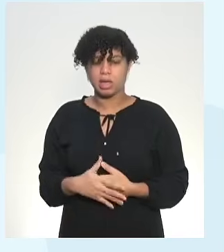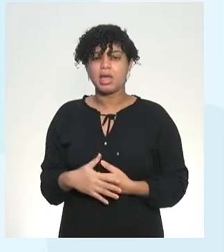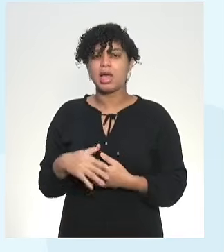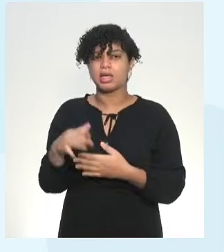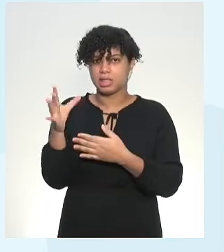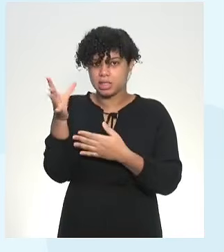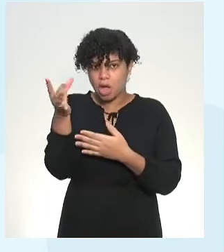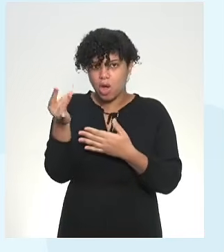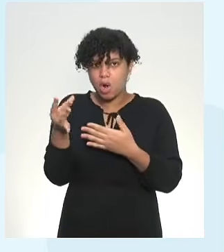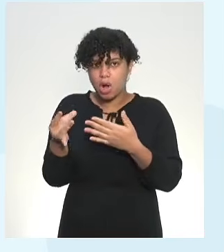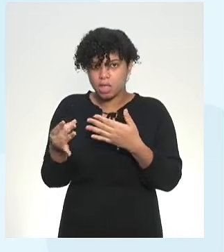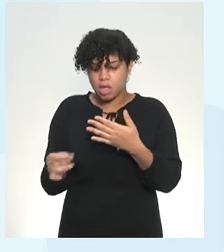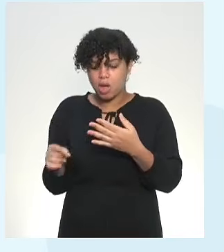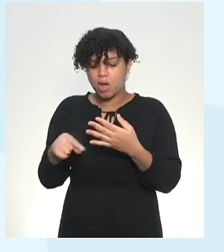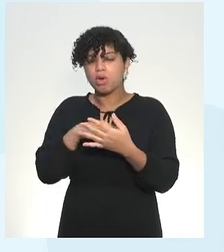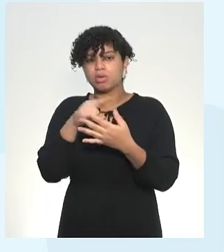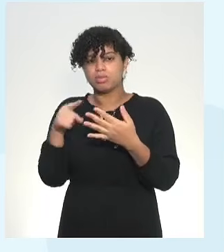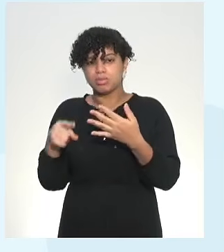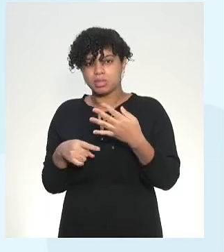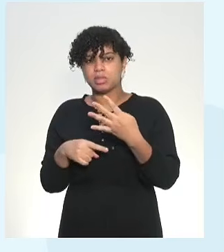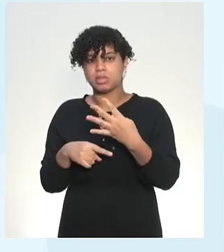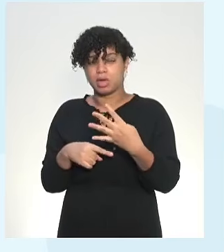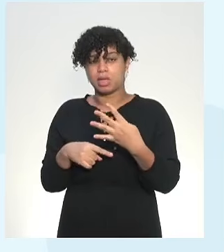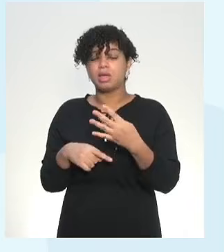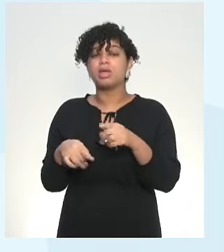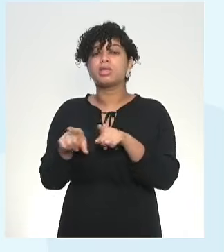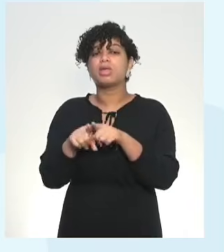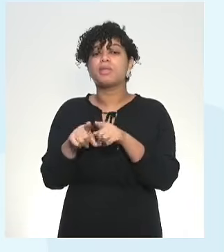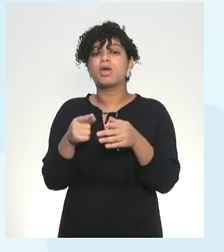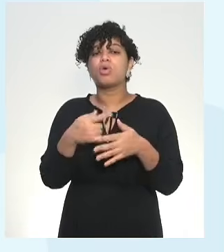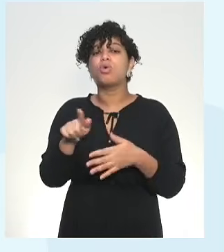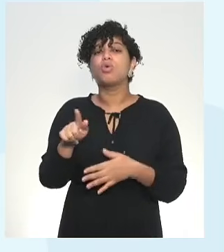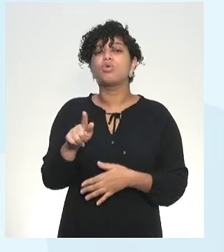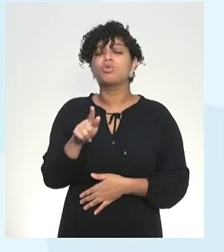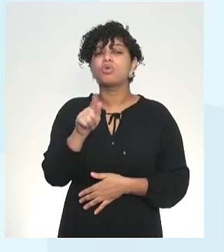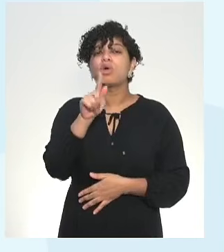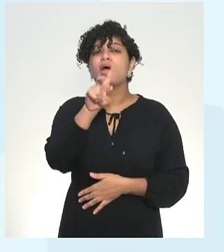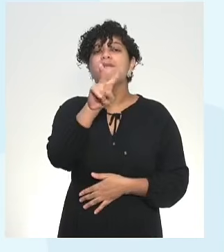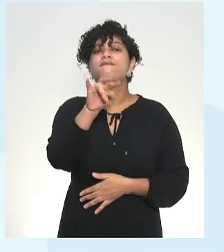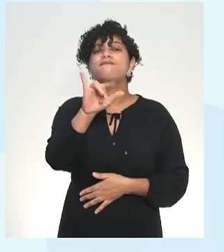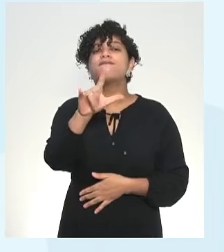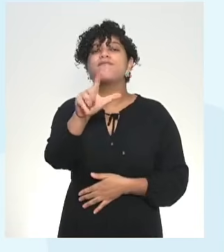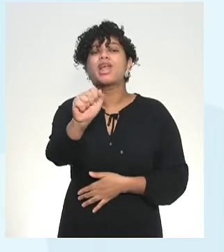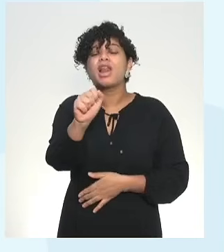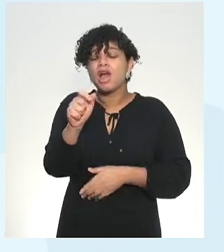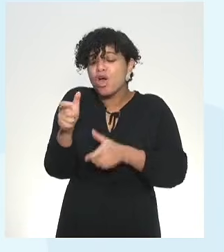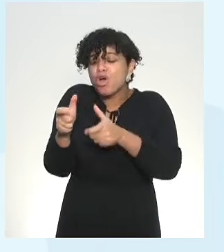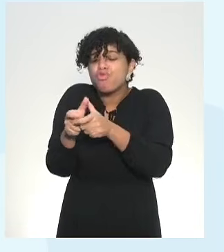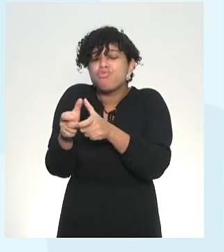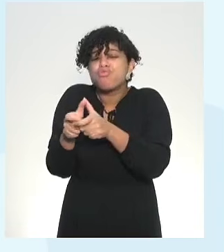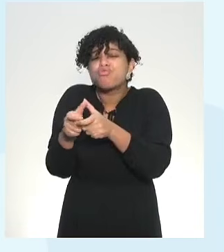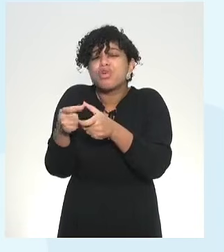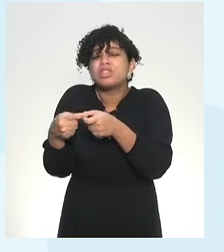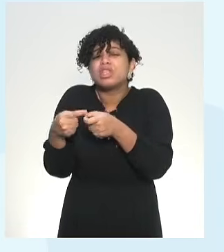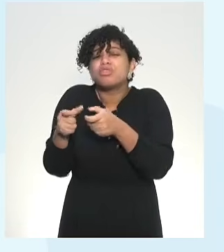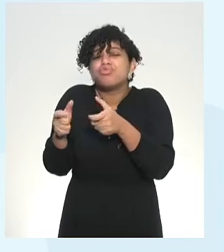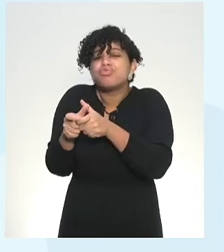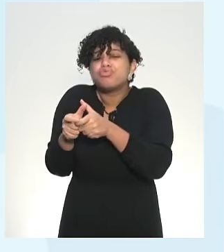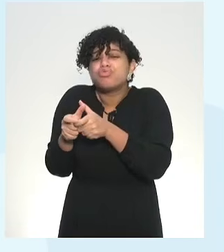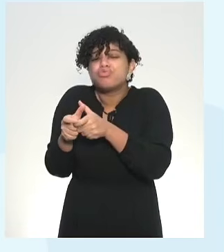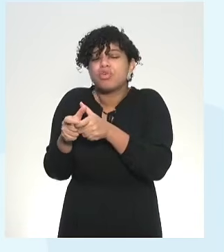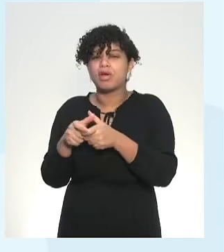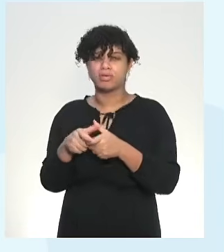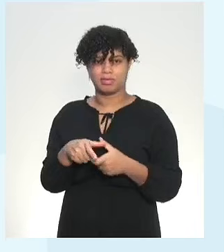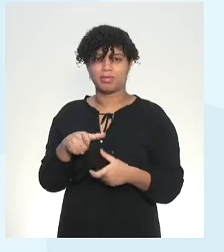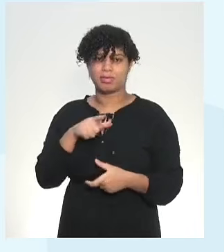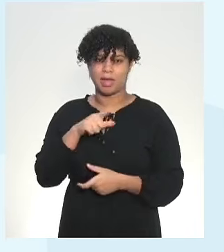regiões relacionados à metrópole nacional, e aí nós temos a vila, né, que é influenciada aí pela metrópole nacional. Então,